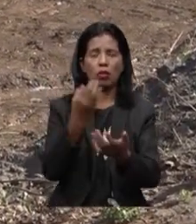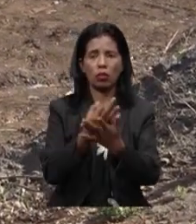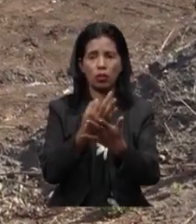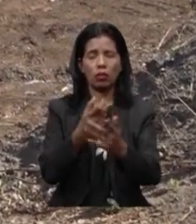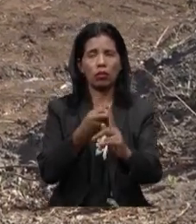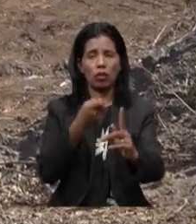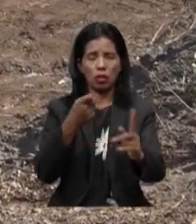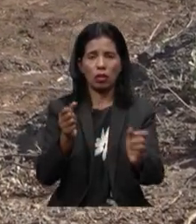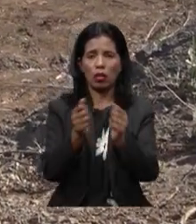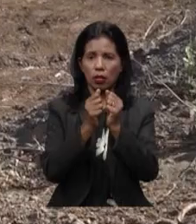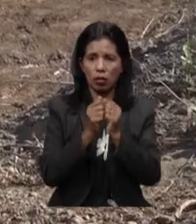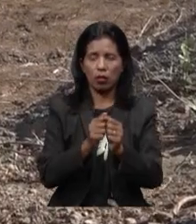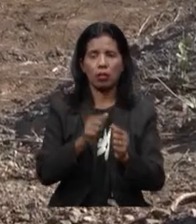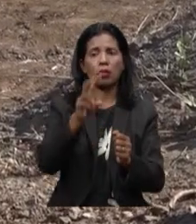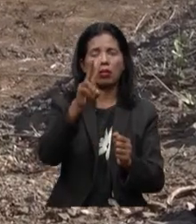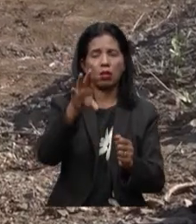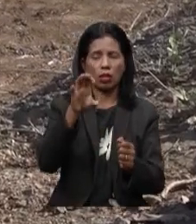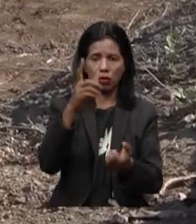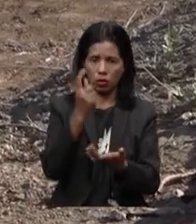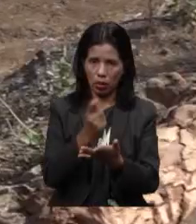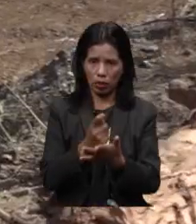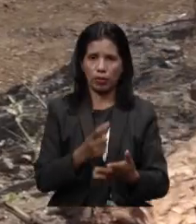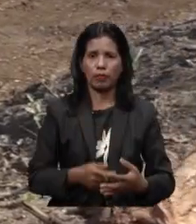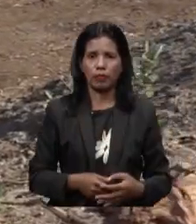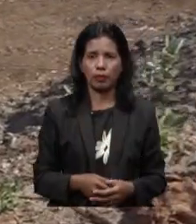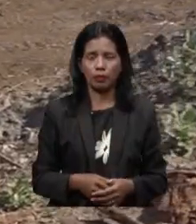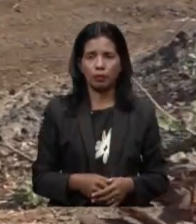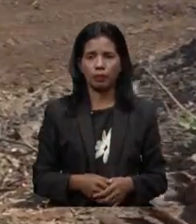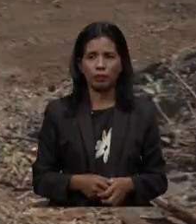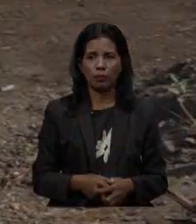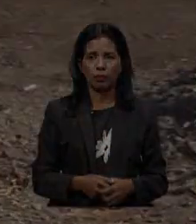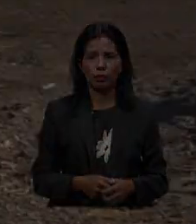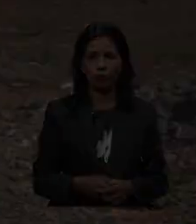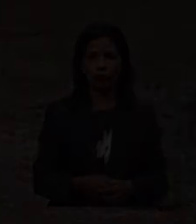construção ne hamutuk arrihun atusrua. Abraão Amaral, Rafael dos Reis, Ziemen.